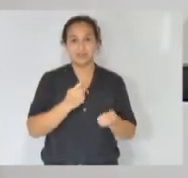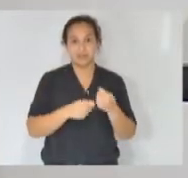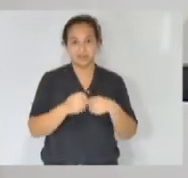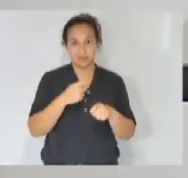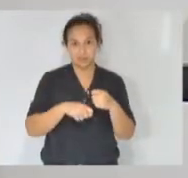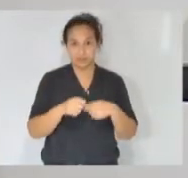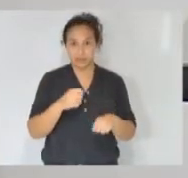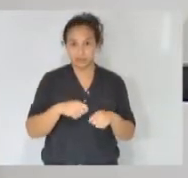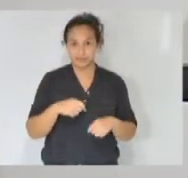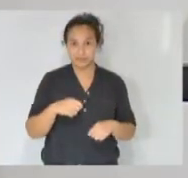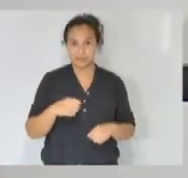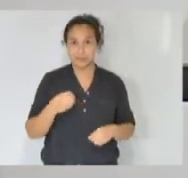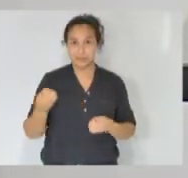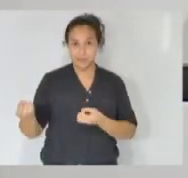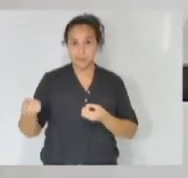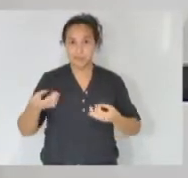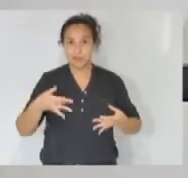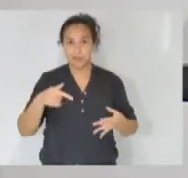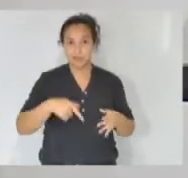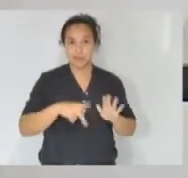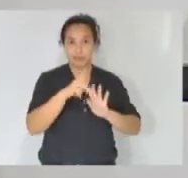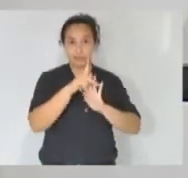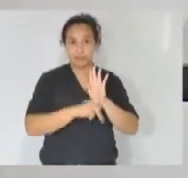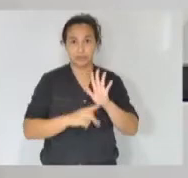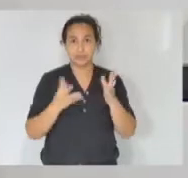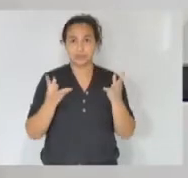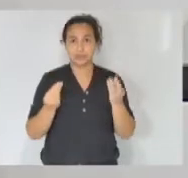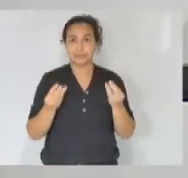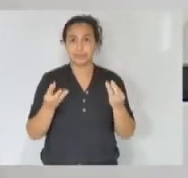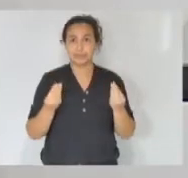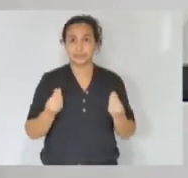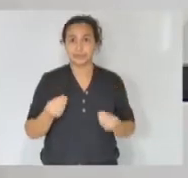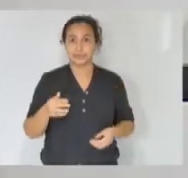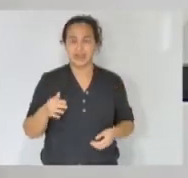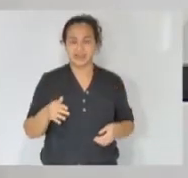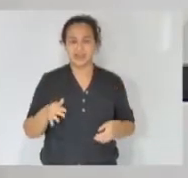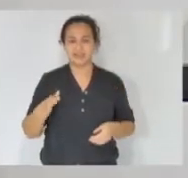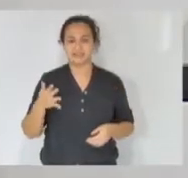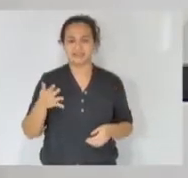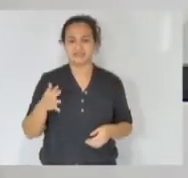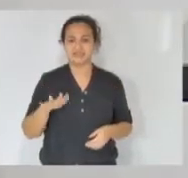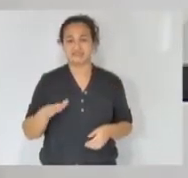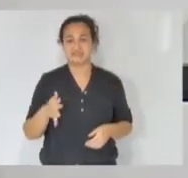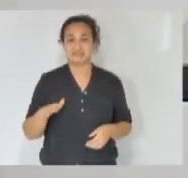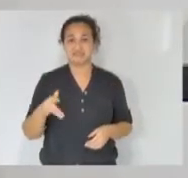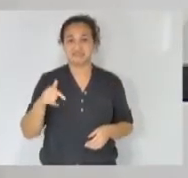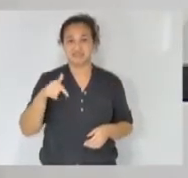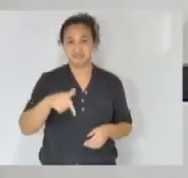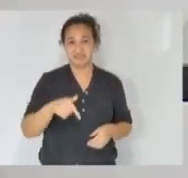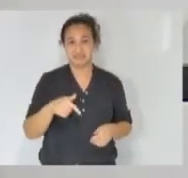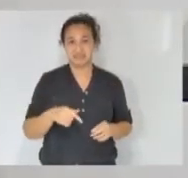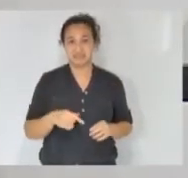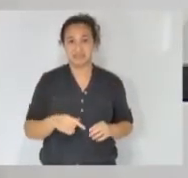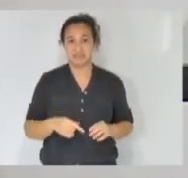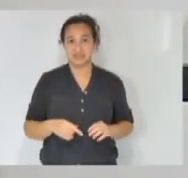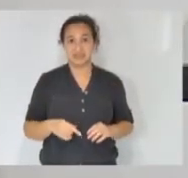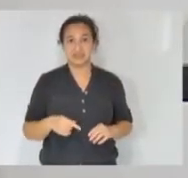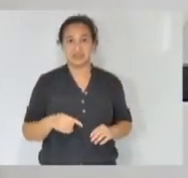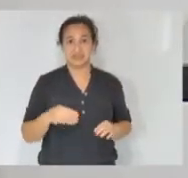cá um projeto muito, muito, muito aquém das nossas necessidades. Um projeto que, se